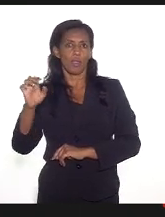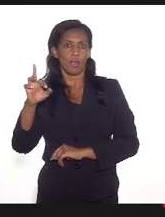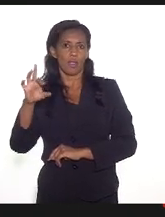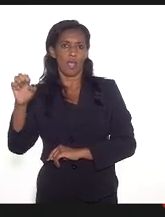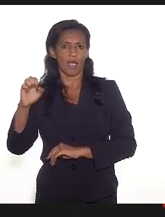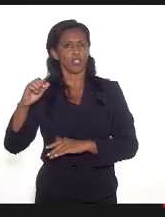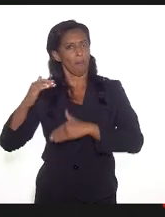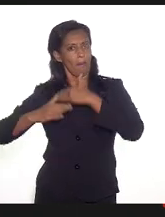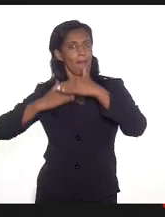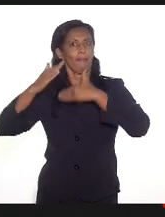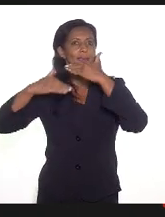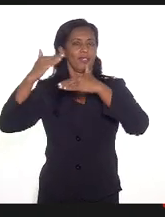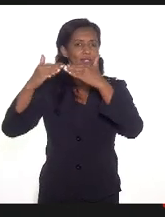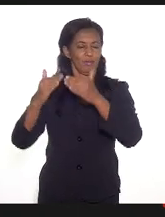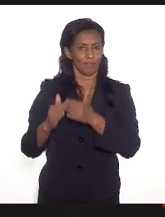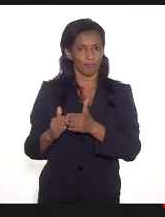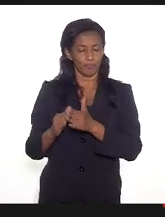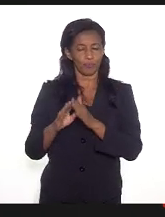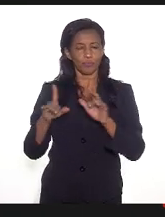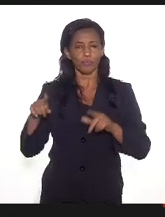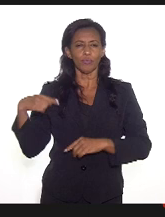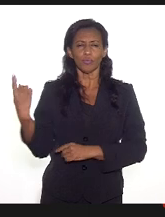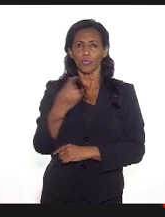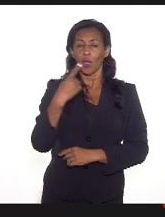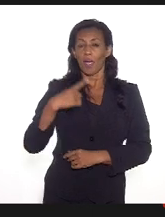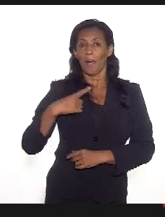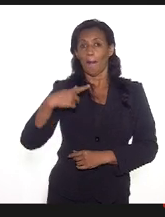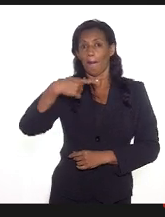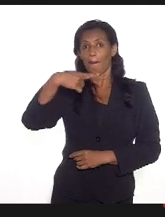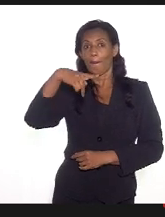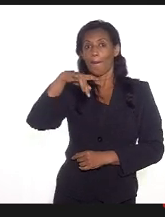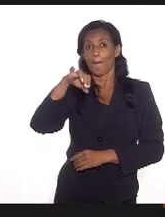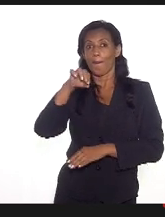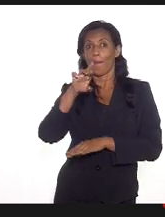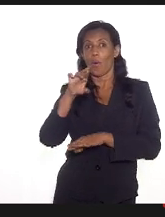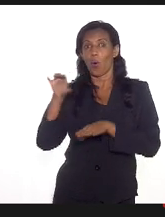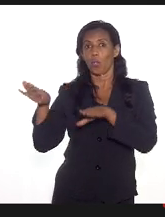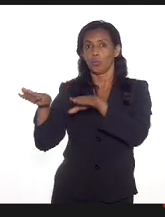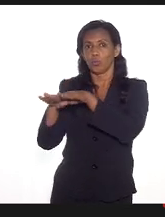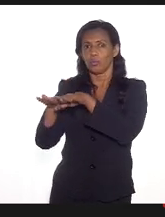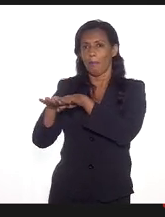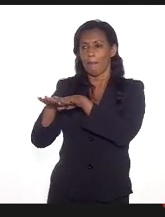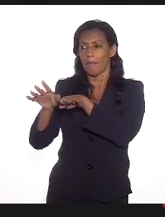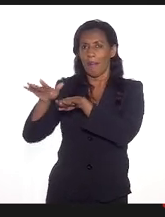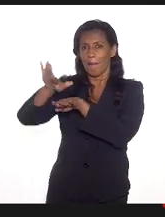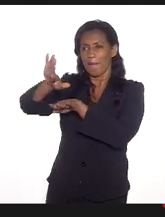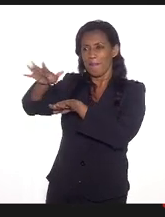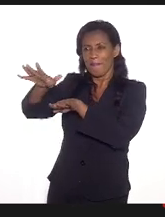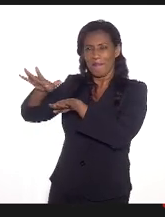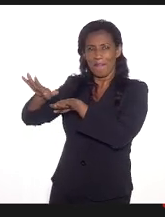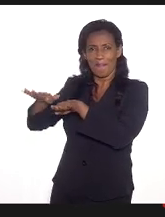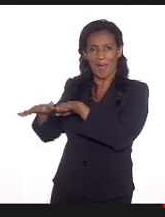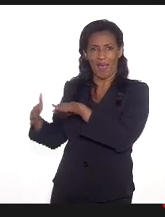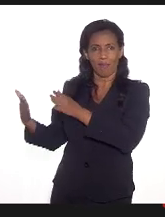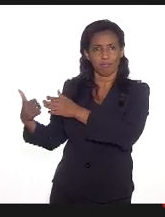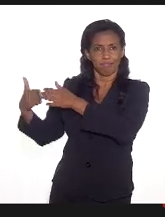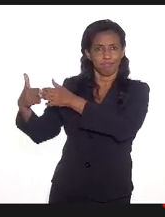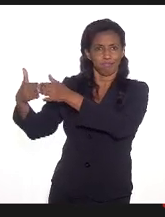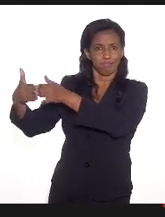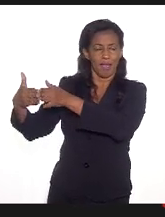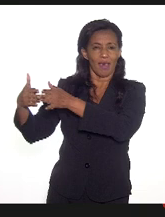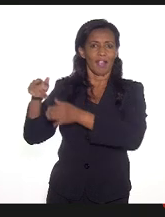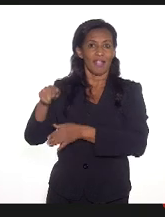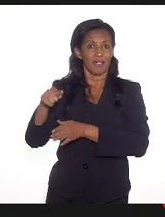mais desenvolvido. Nós temos aquela rede de portos e nós temos esse instrumento que foi citado pelo Dr. Carlos Zerani, que é um